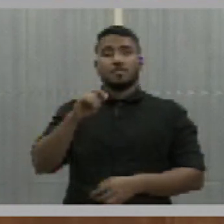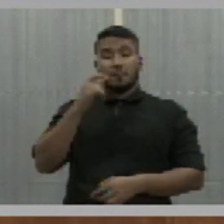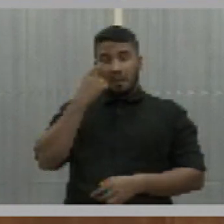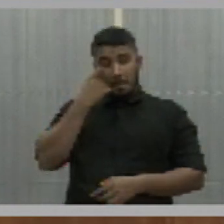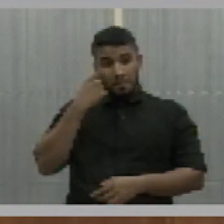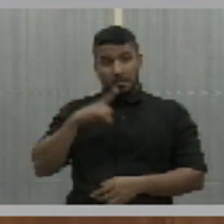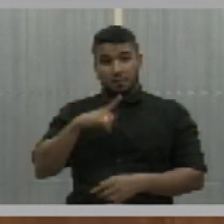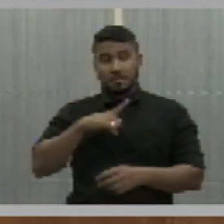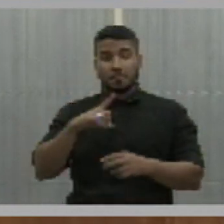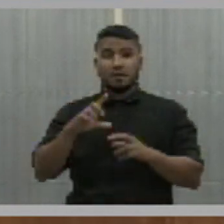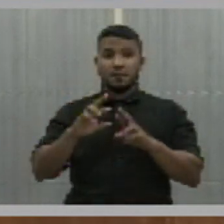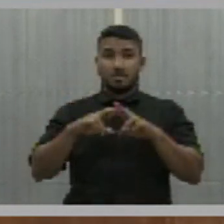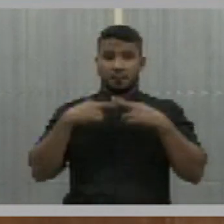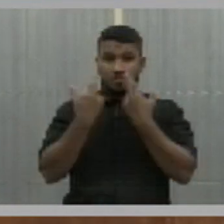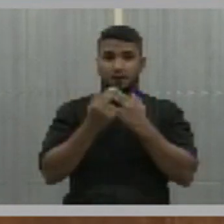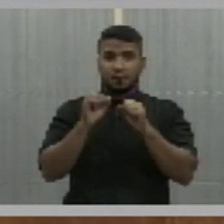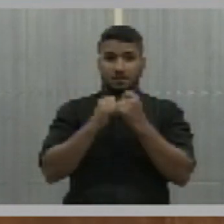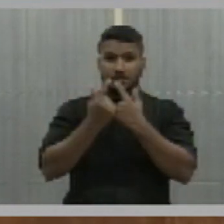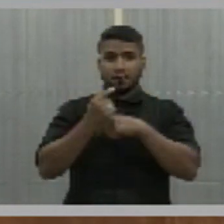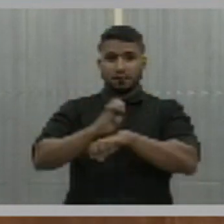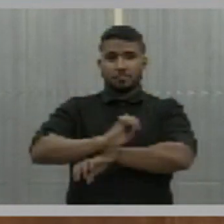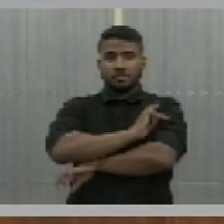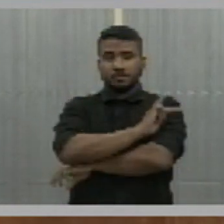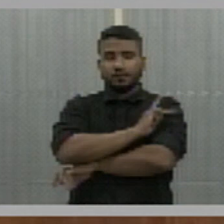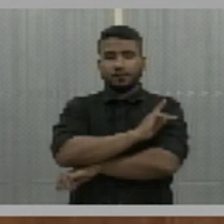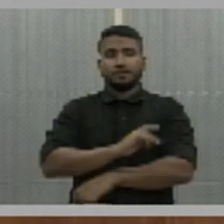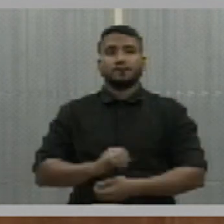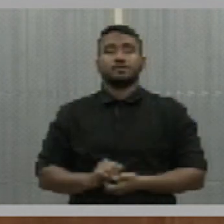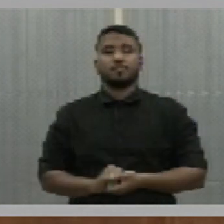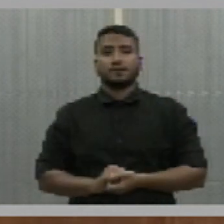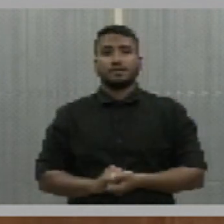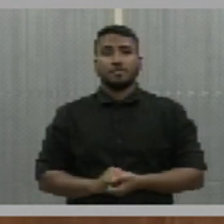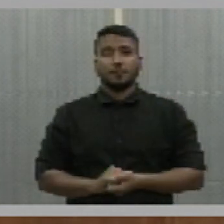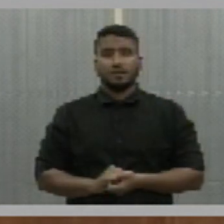1ª sessão legislativa da 20ª legislatura da Assembleia Legislativa do Estado do Piauí,